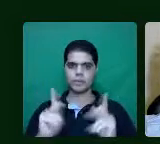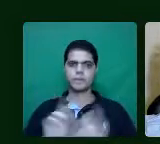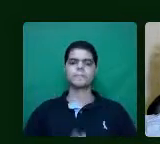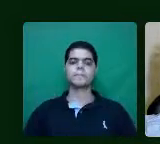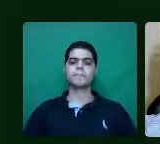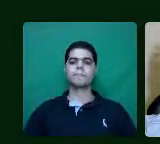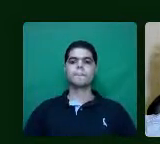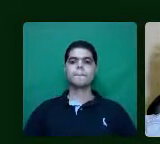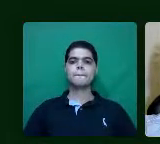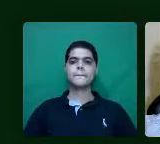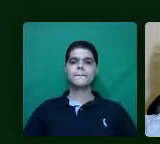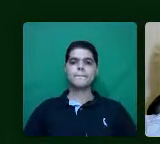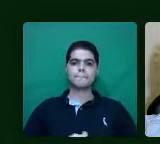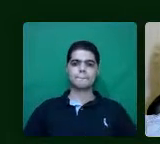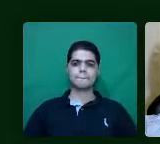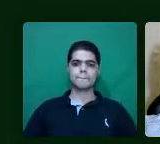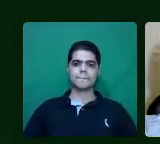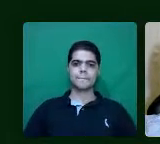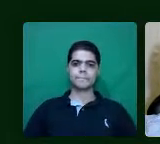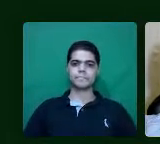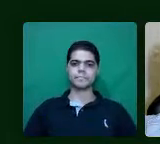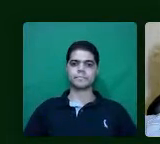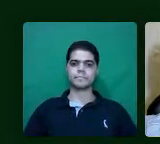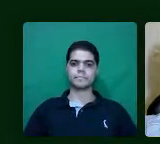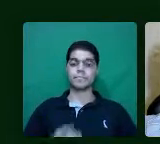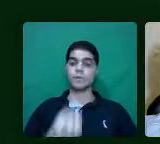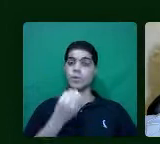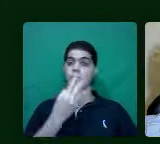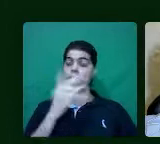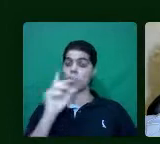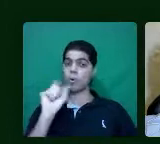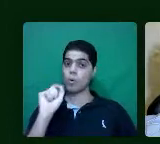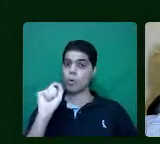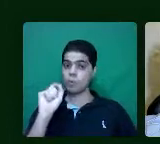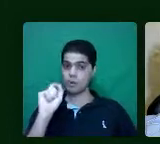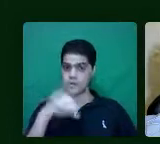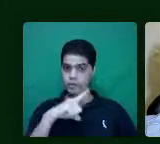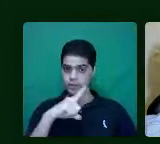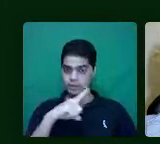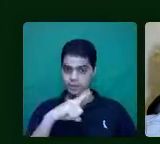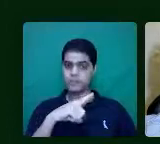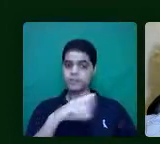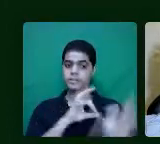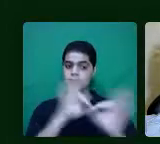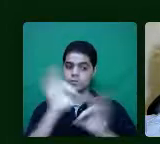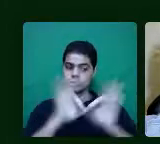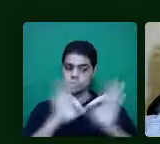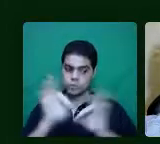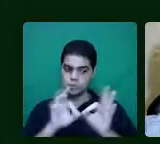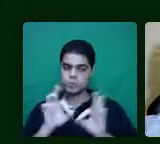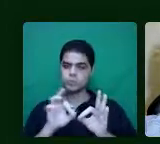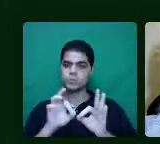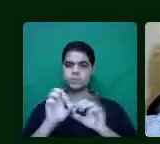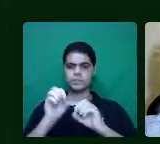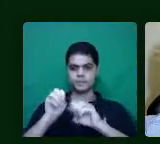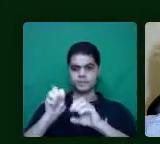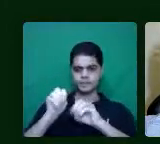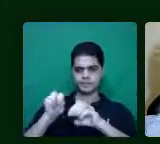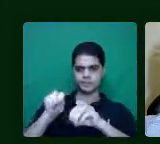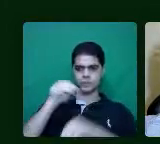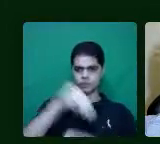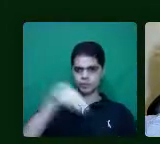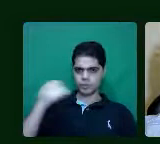Mentores? E o bacana, Ana, que os mentores, eles se apresentam, né? Tem um, eu lembro que dentro do